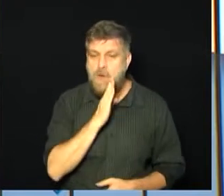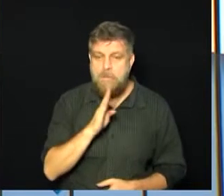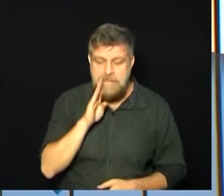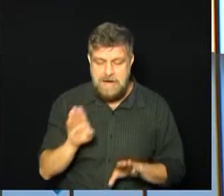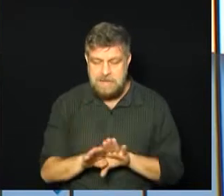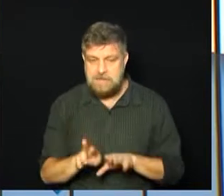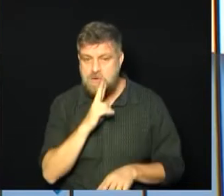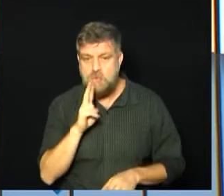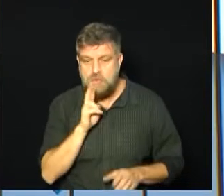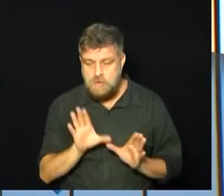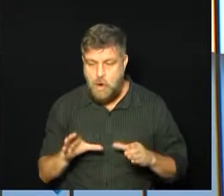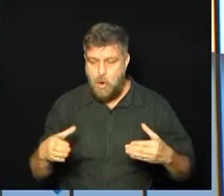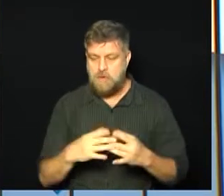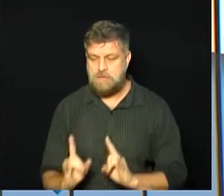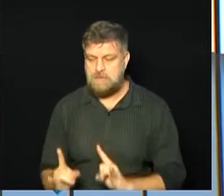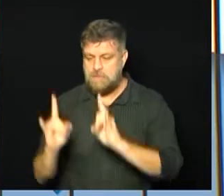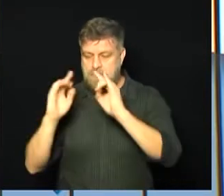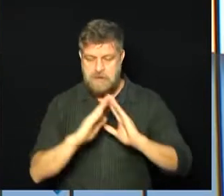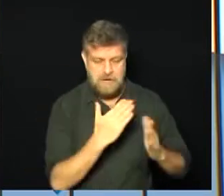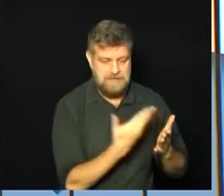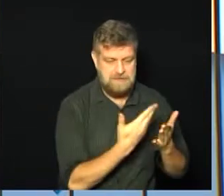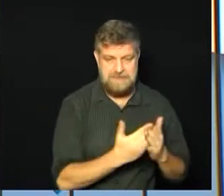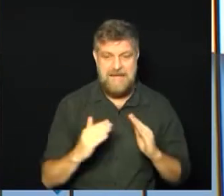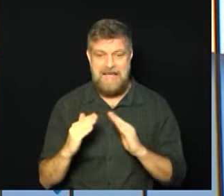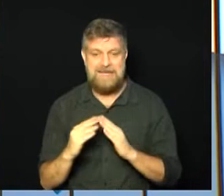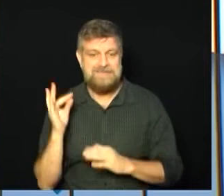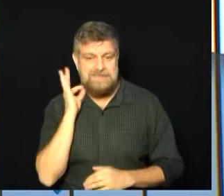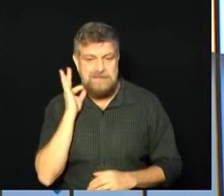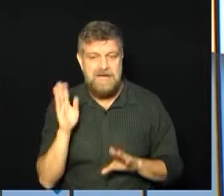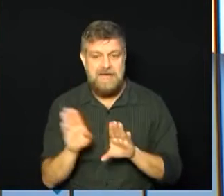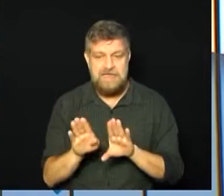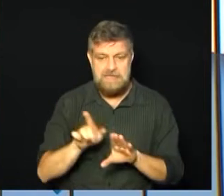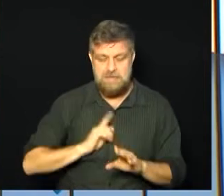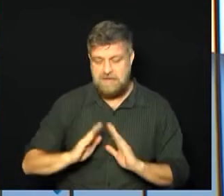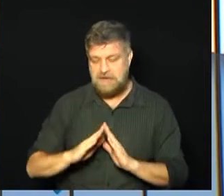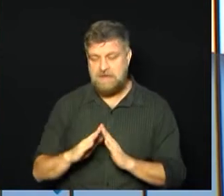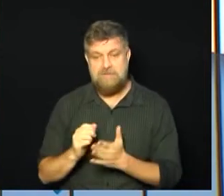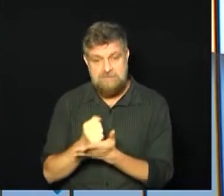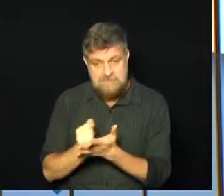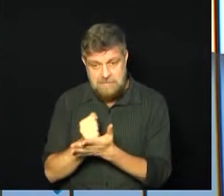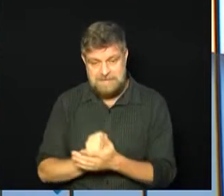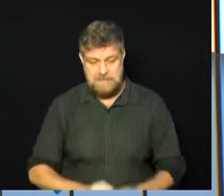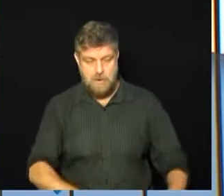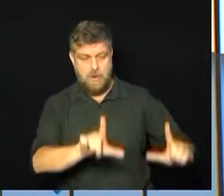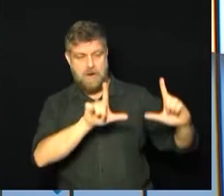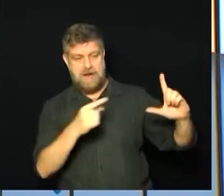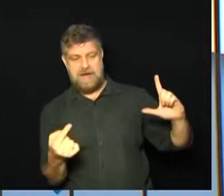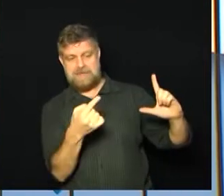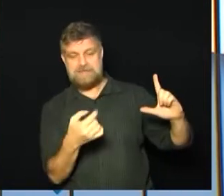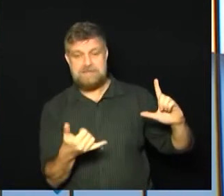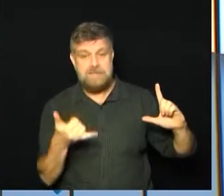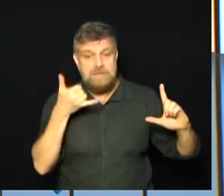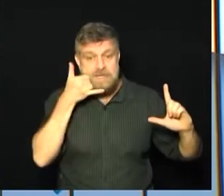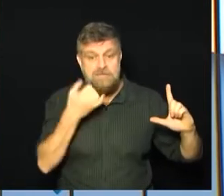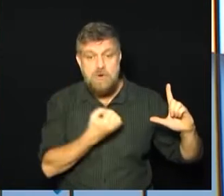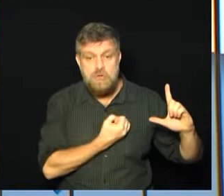restaurantes, condomínios, escolas, casas lotéricas e farmácias, por meio de cartazes afixados em